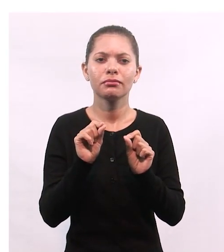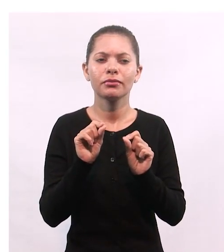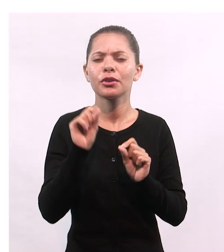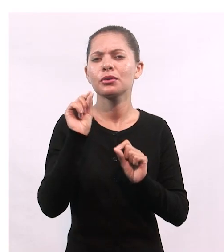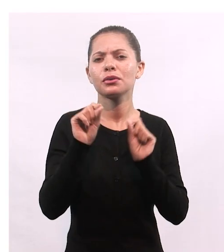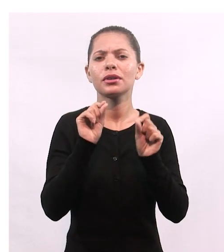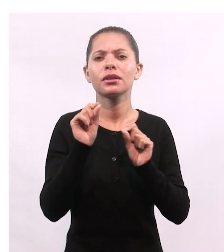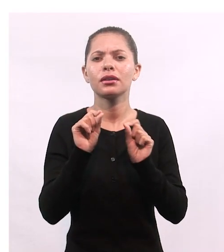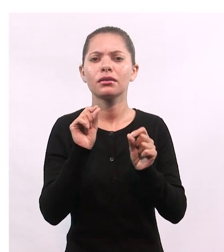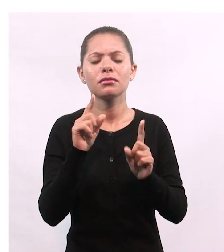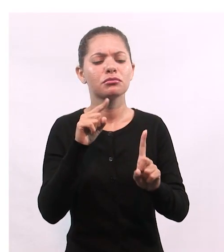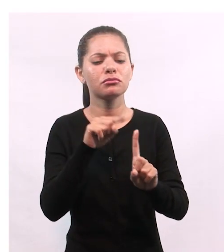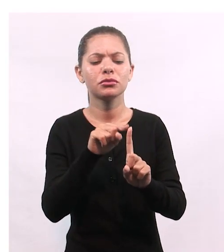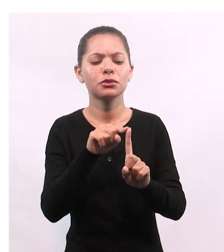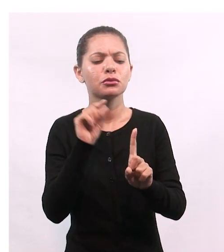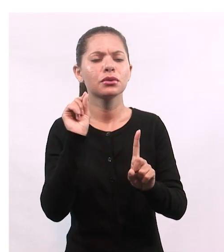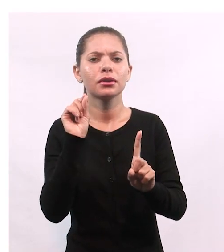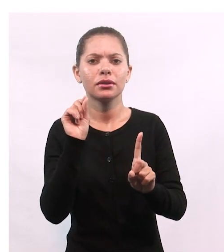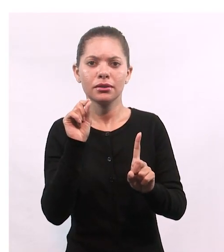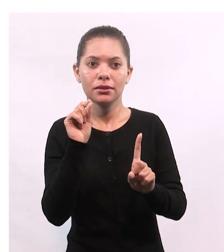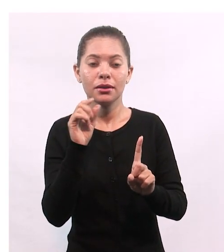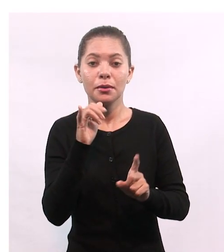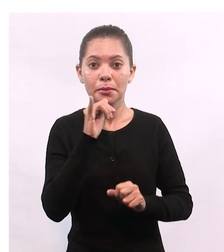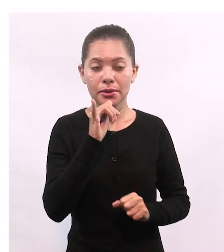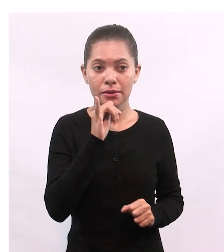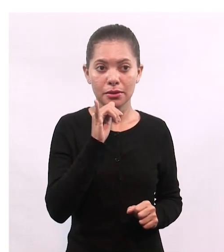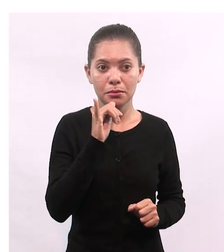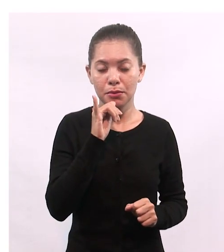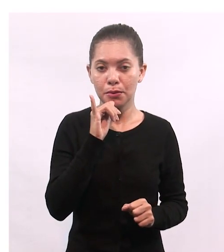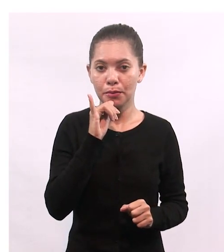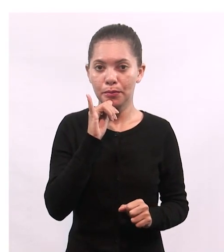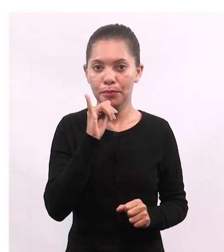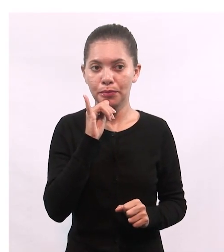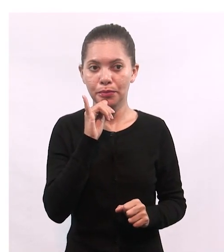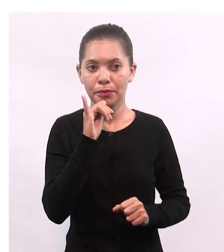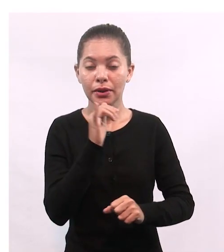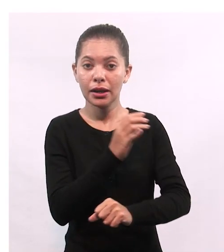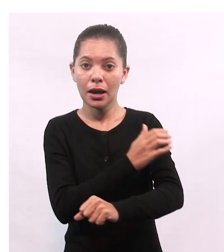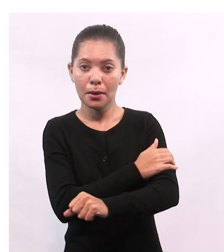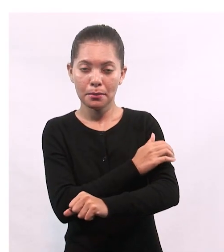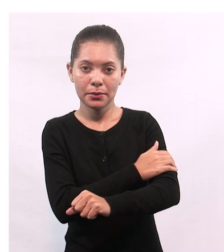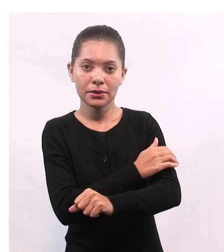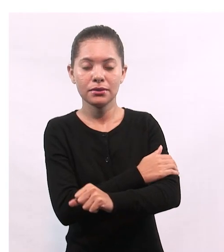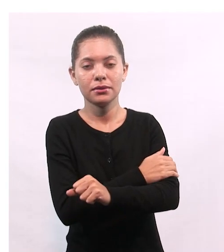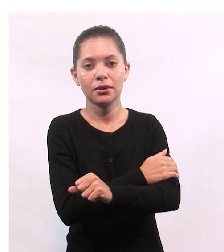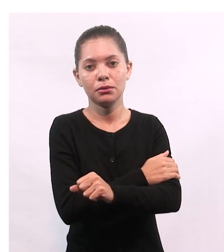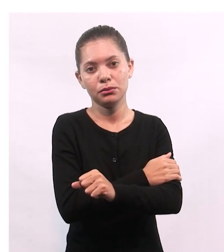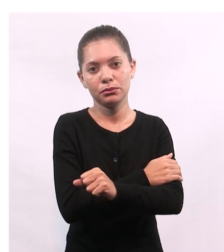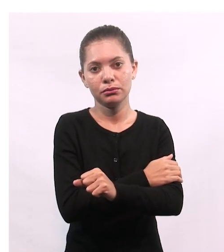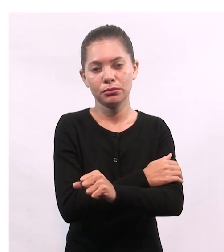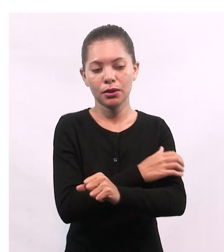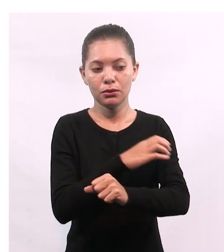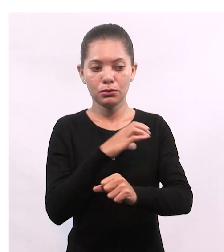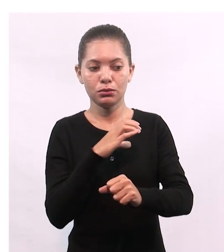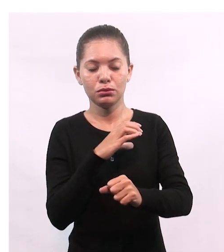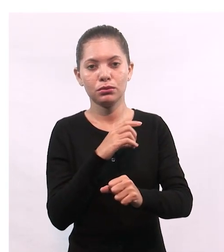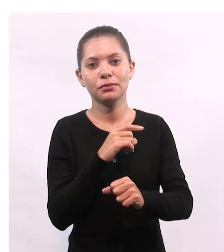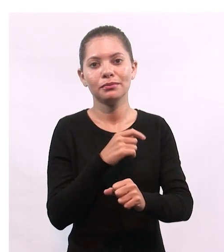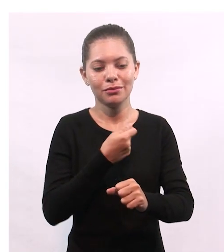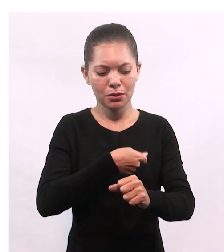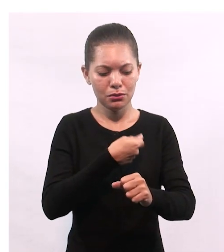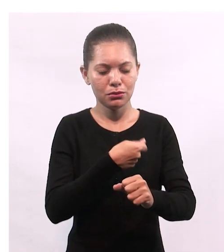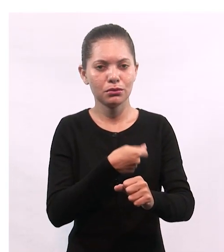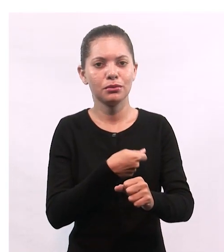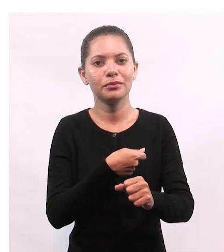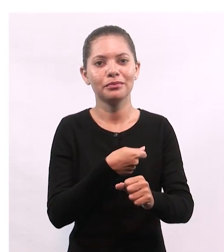esfigmomanômetro, para que será que serve? Ele serve, por exemplo, para medir a pressão sanguínea. Então, é aquele instrumento utilizado pelos